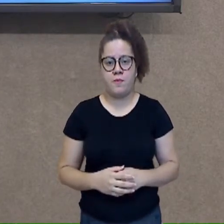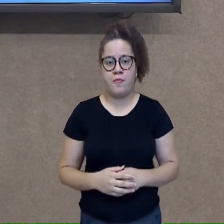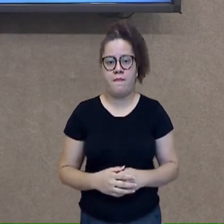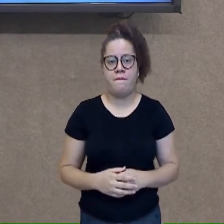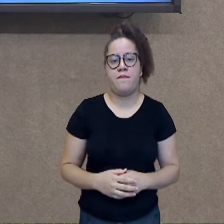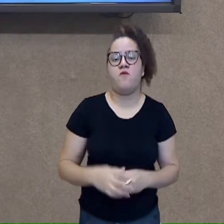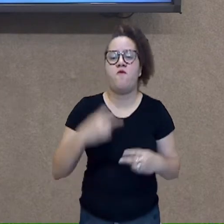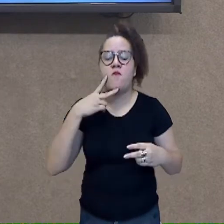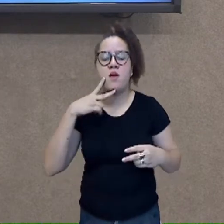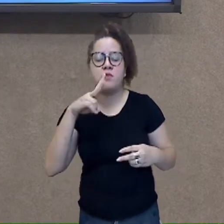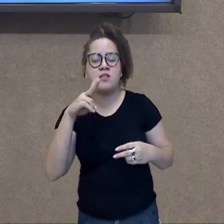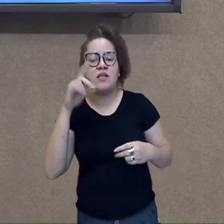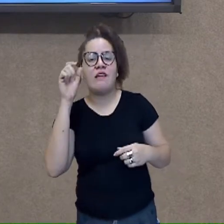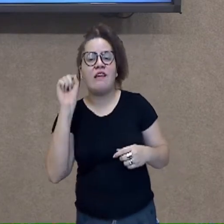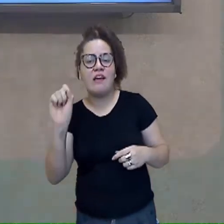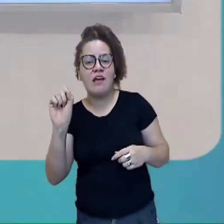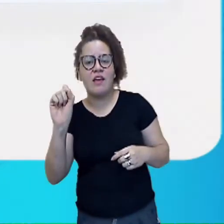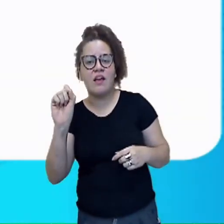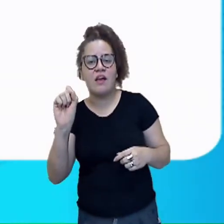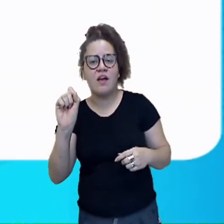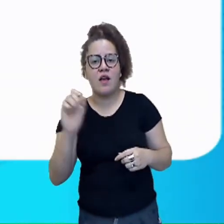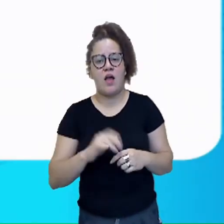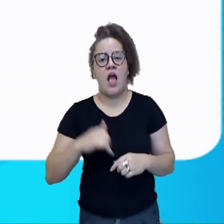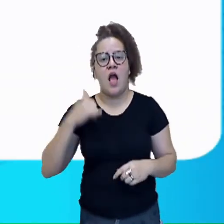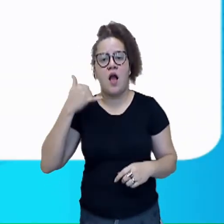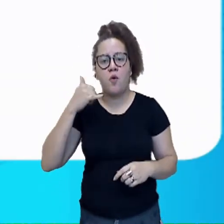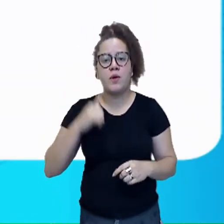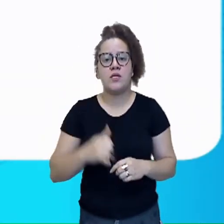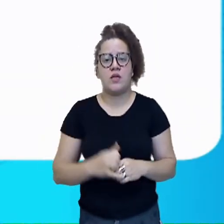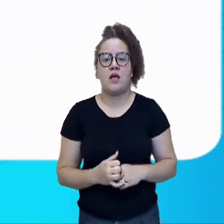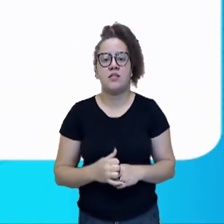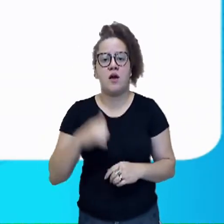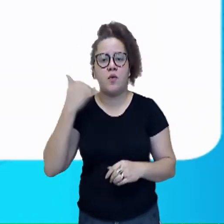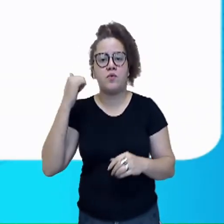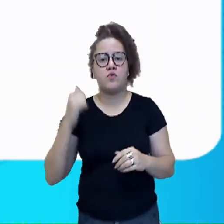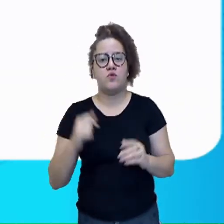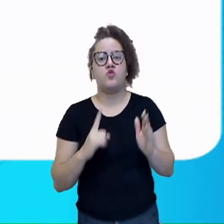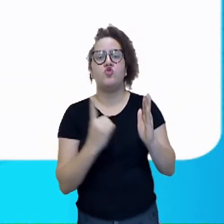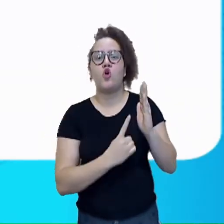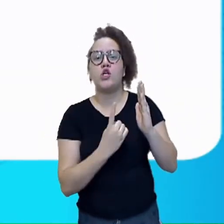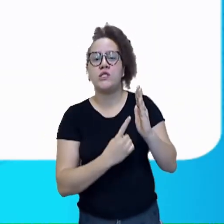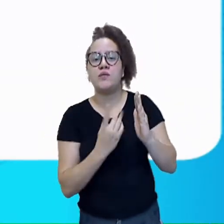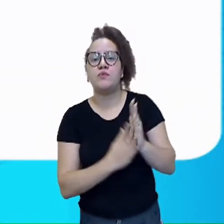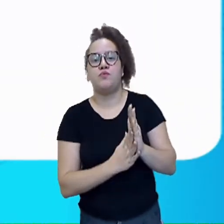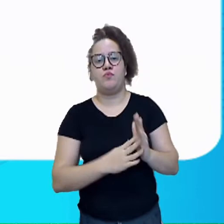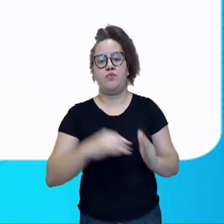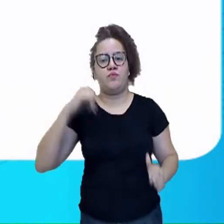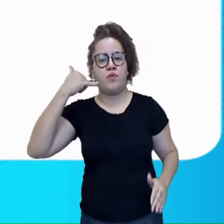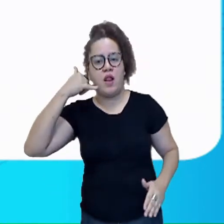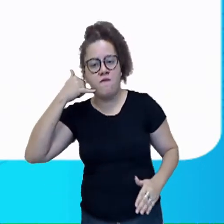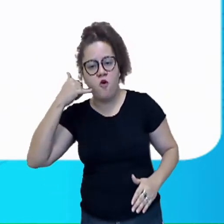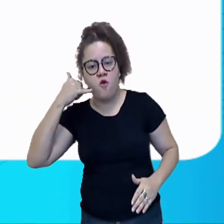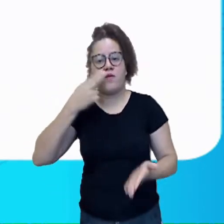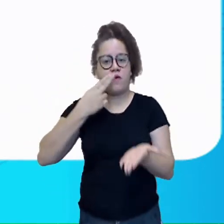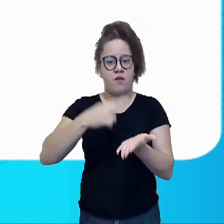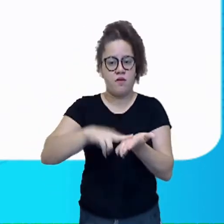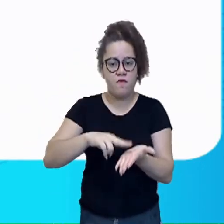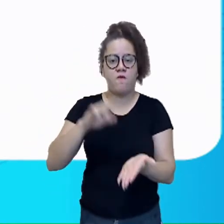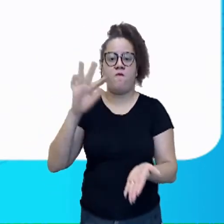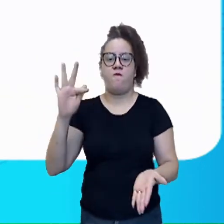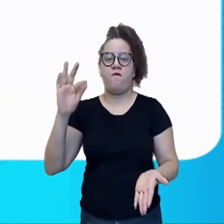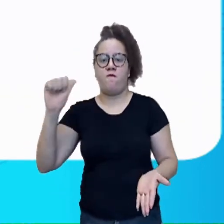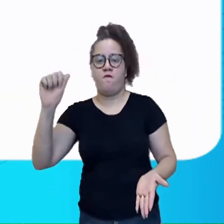o seguinte, que o meio de comunicação individual nós temos como, por exemplo, o telefone, a carta,